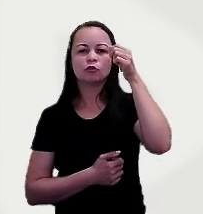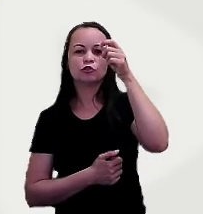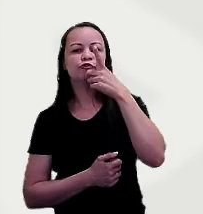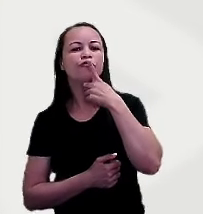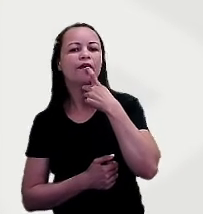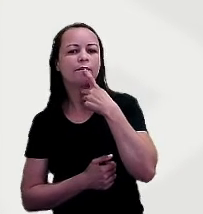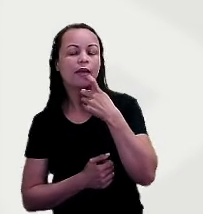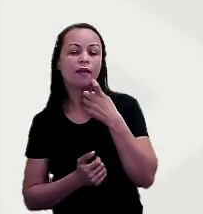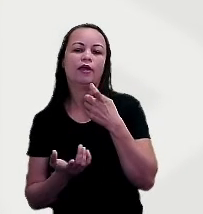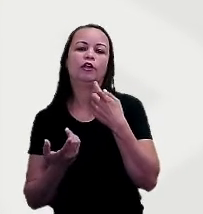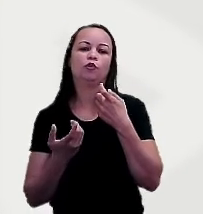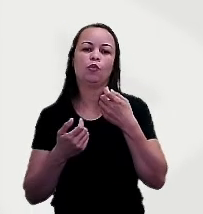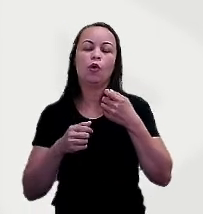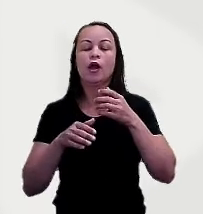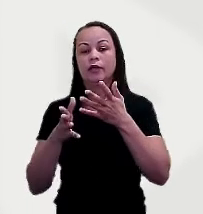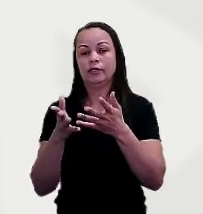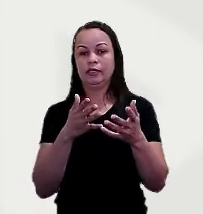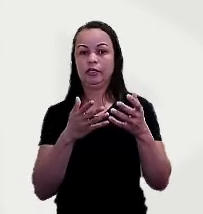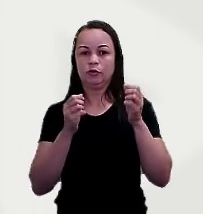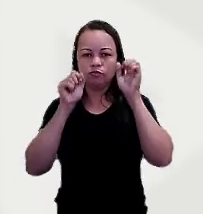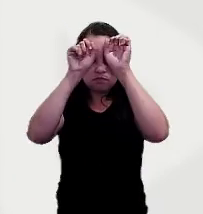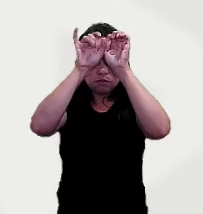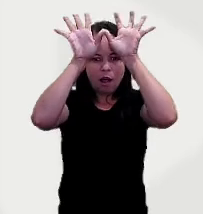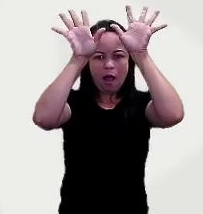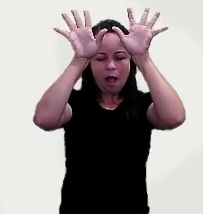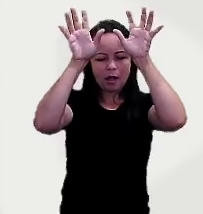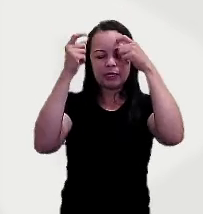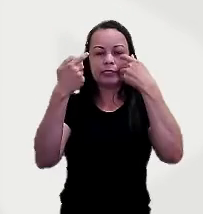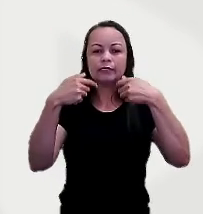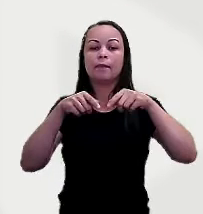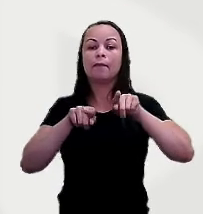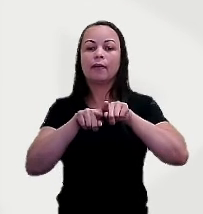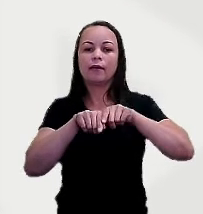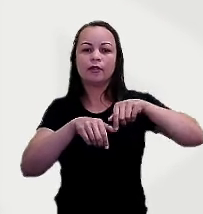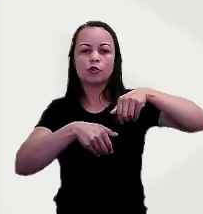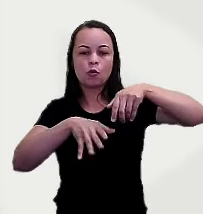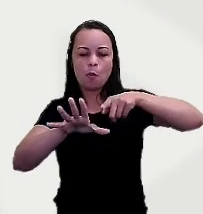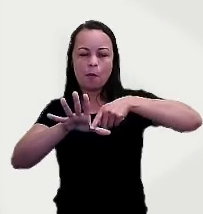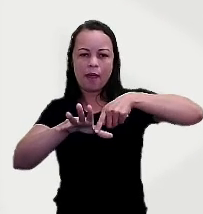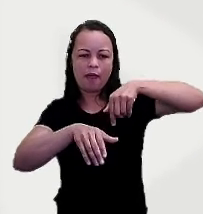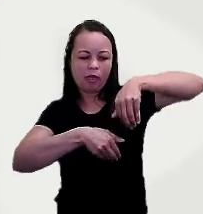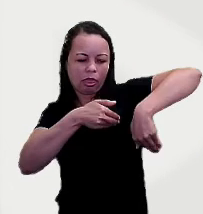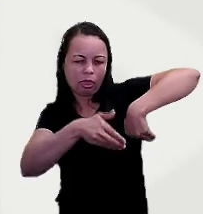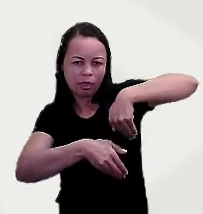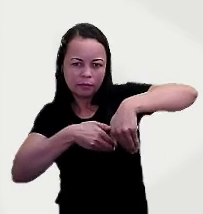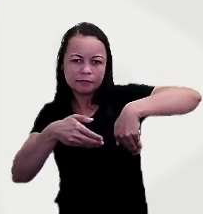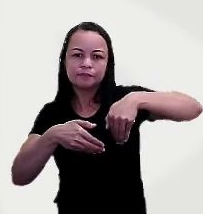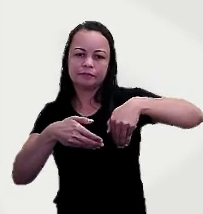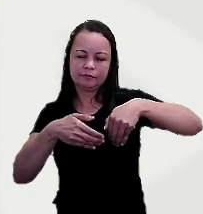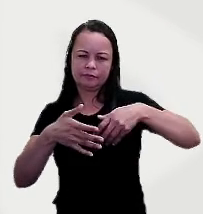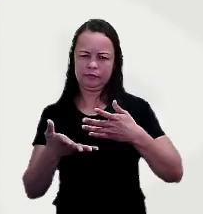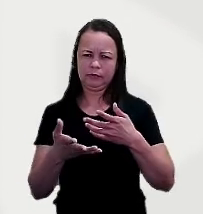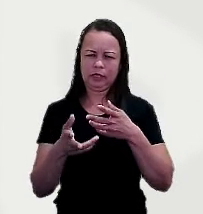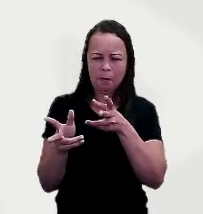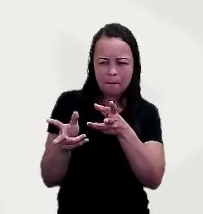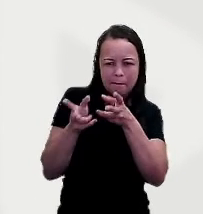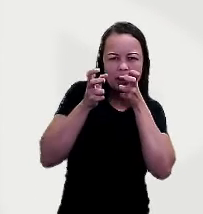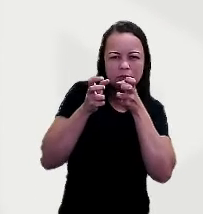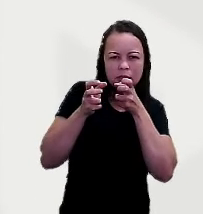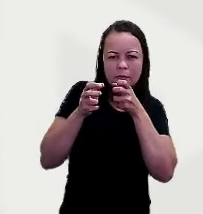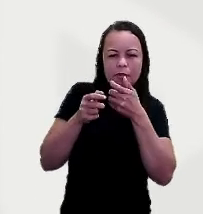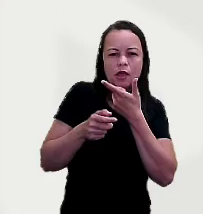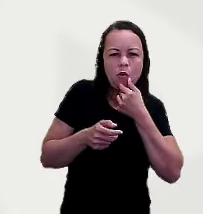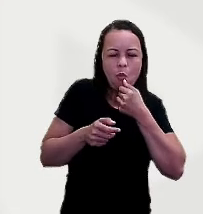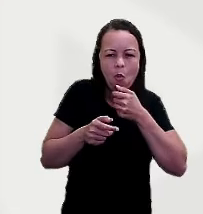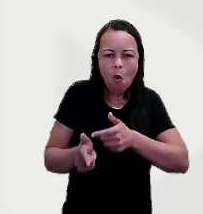arrepiados, e os pés dele são voltados para trás. Ao perceber caçadores e devastadores da mata,